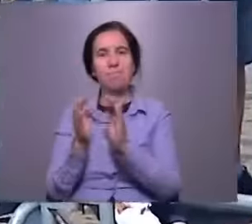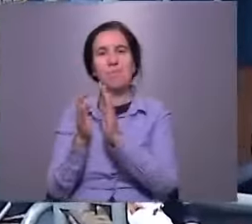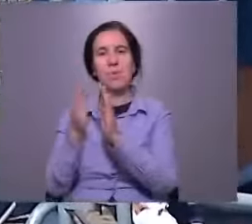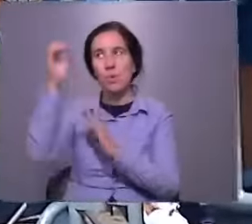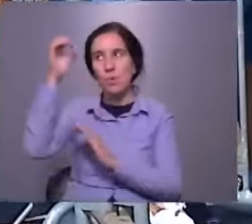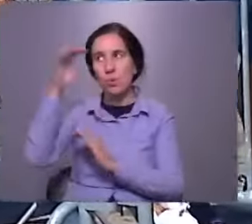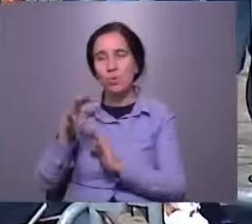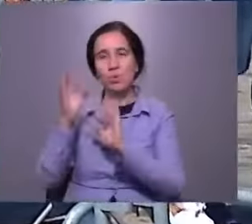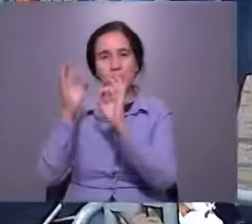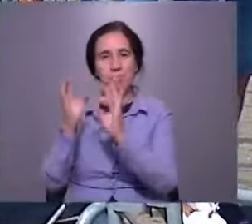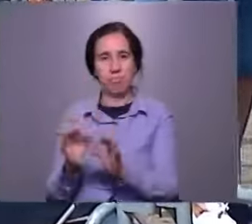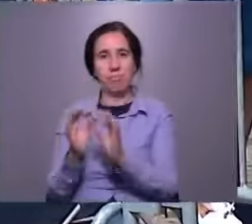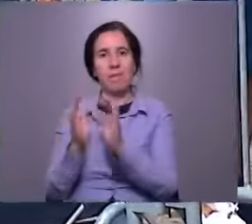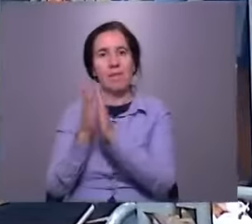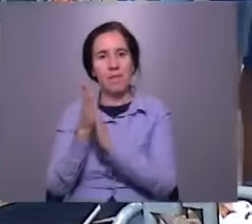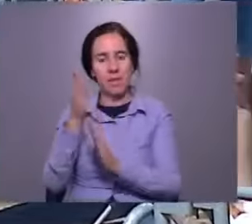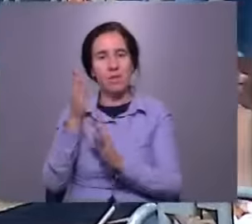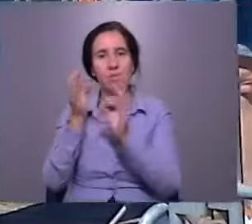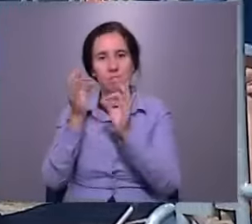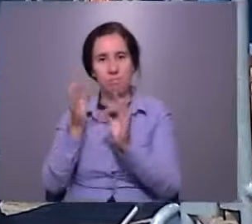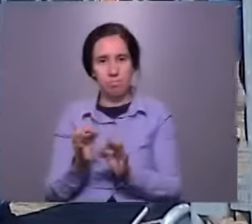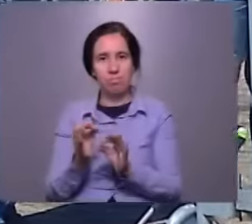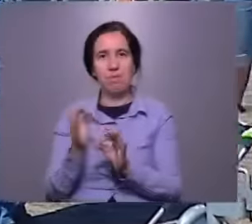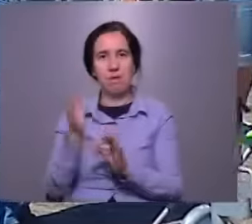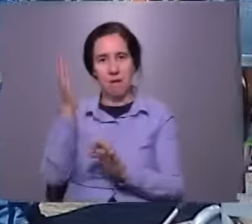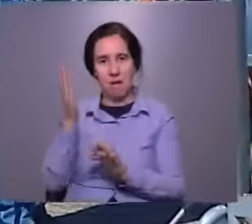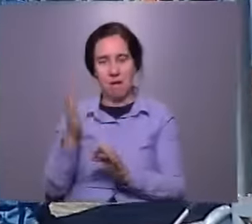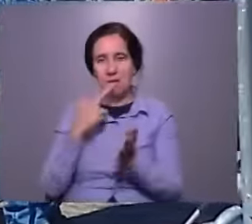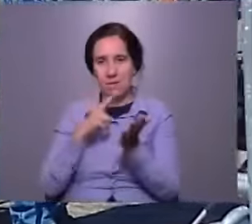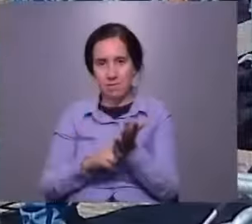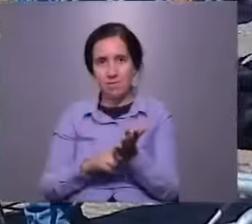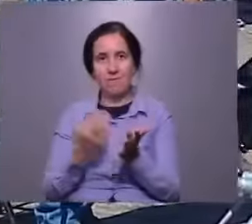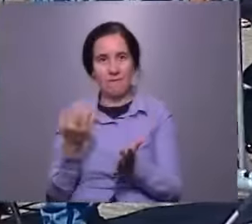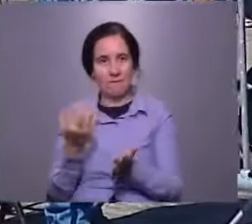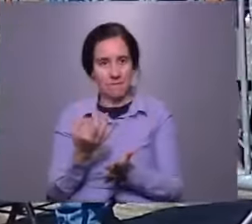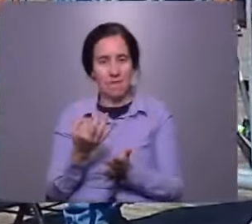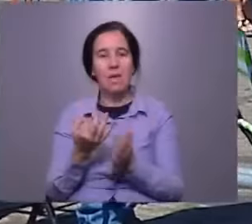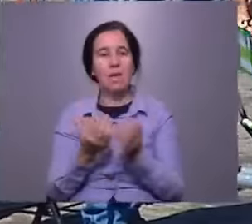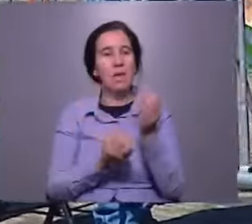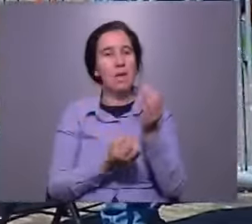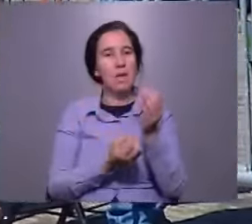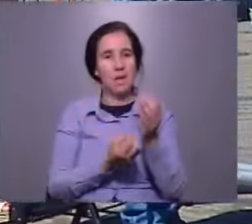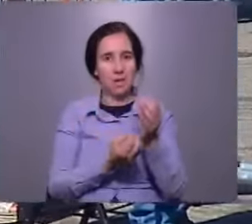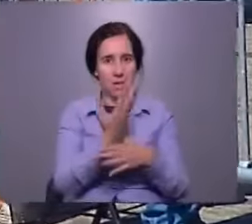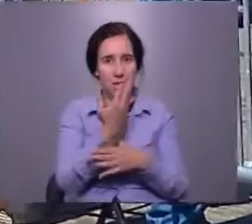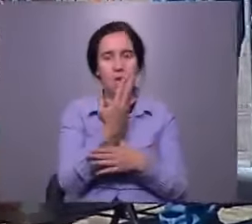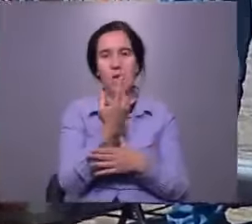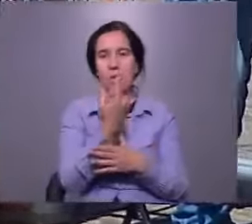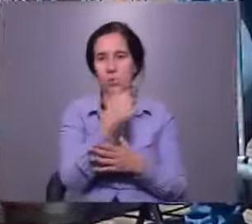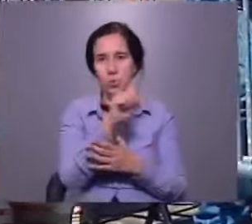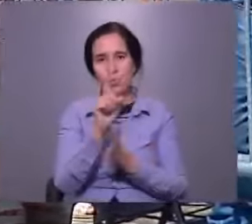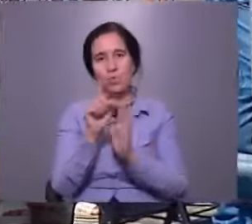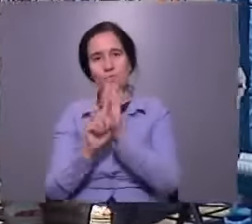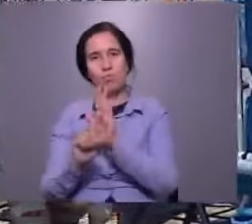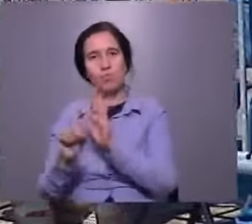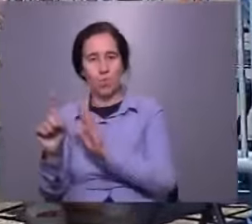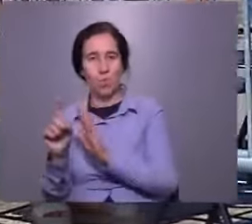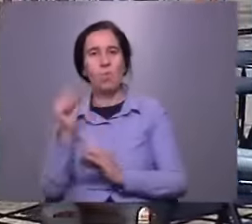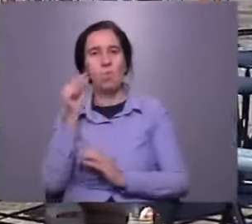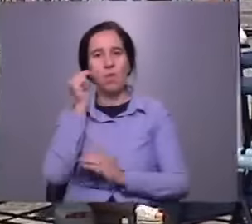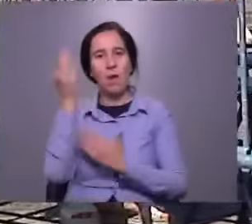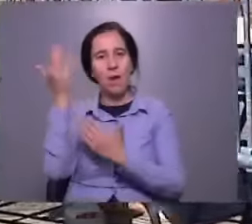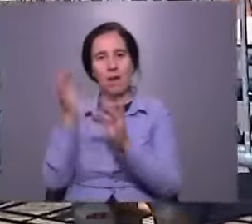Senhor Jesus Cristo, Filho unigênito de Deus, nascido do Pai antes de todos os séculos.